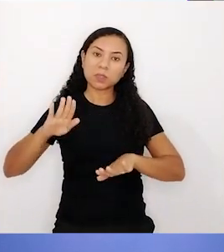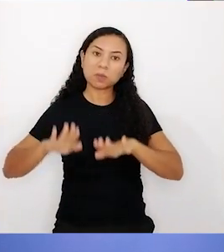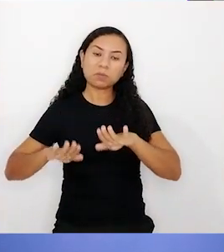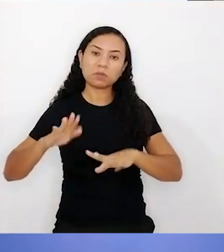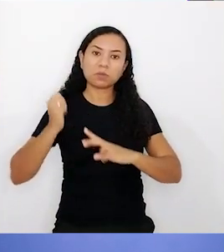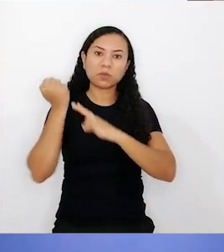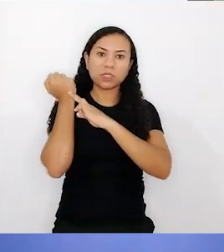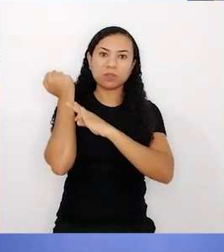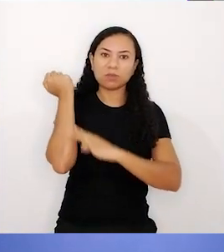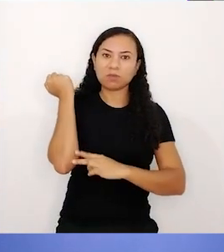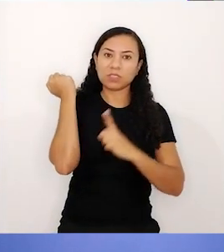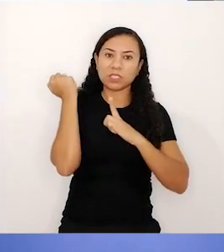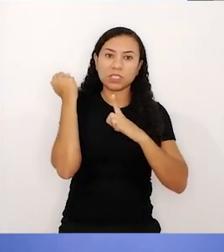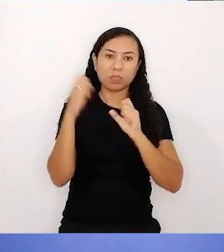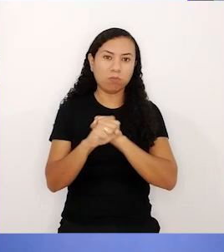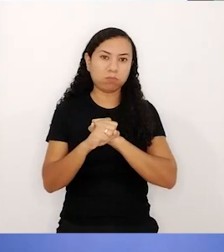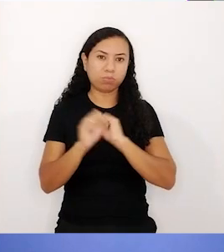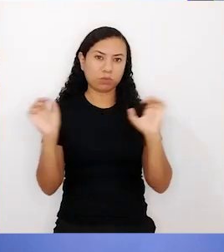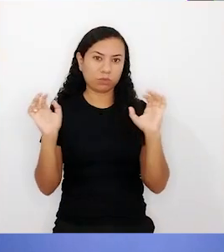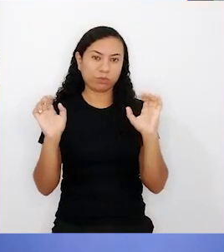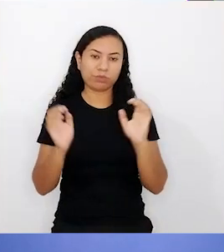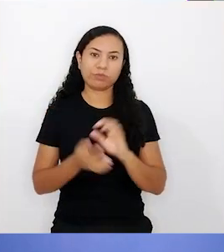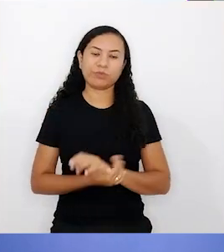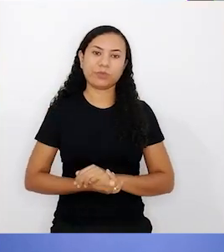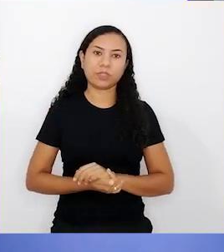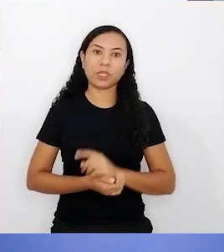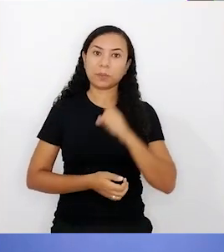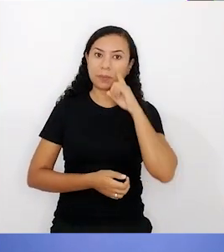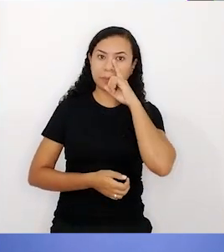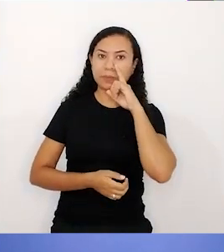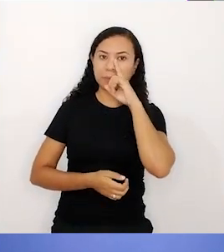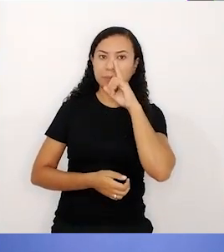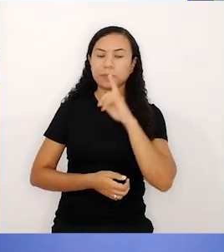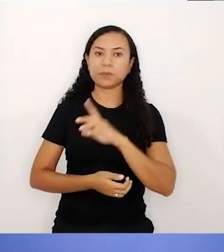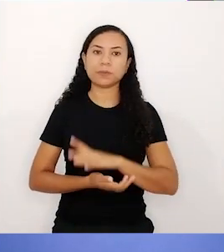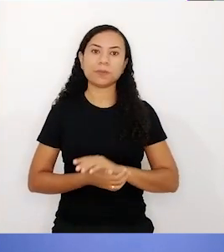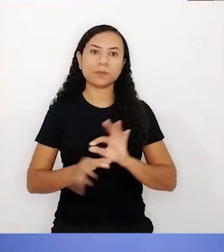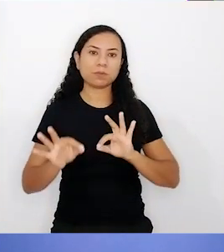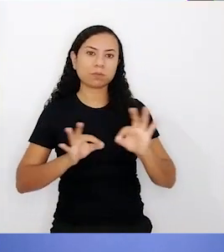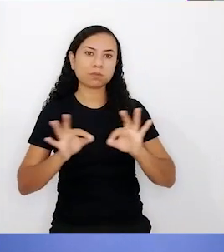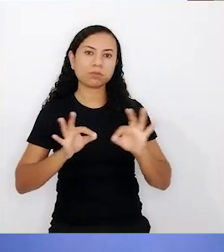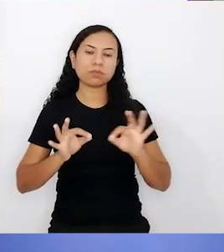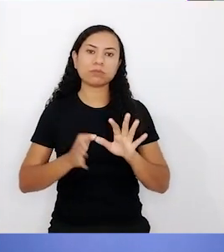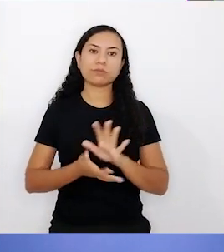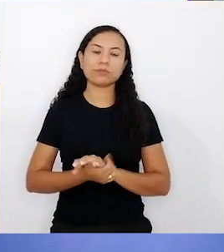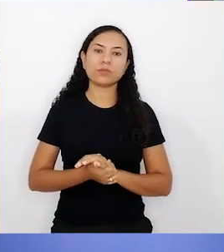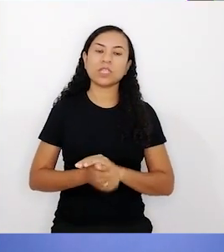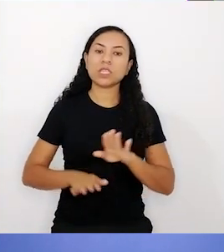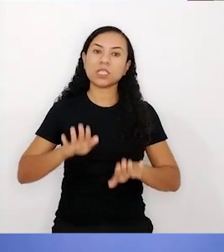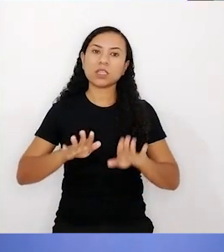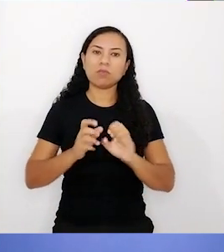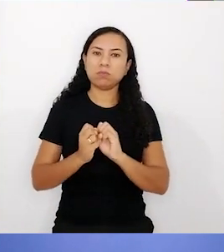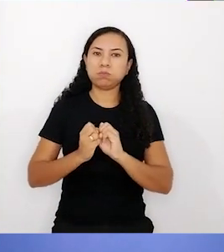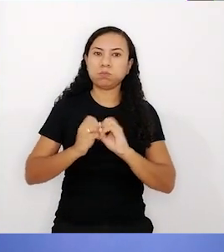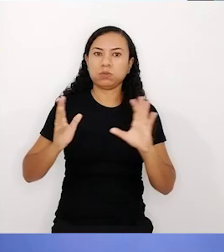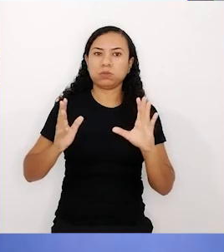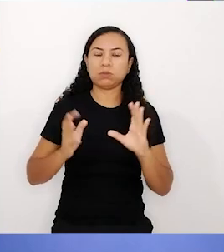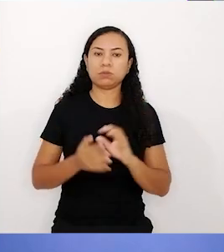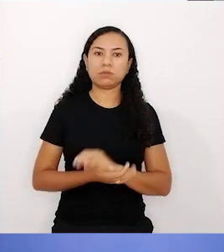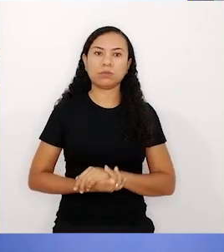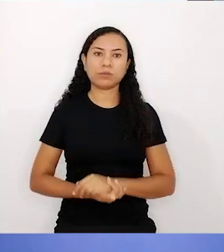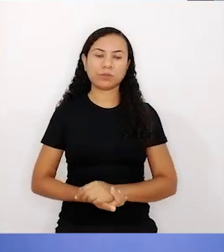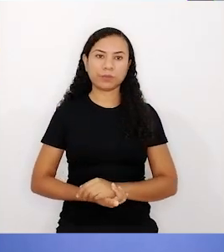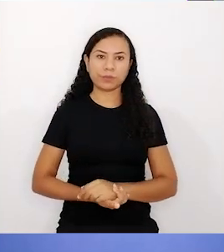ser corrompida e pode perder o funcionamento. Pode romper-se, no caso.